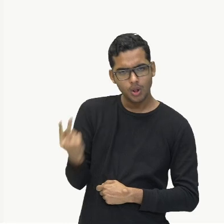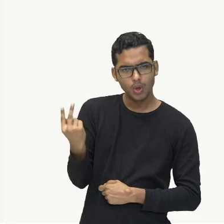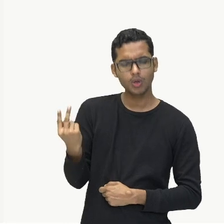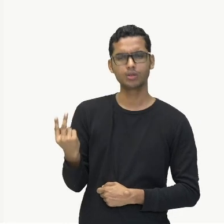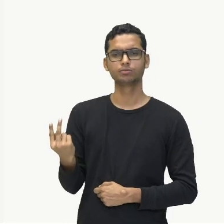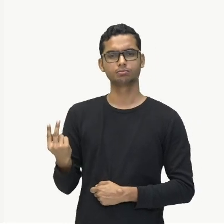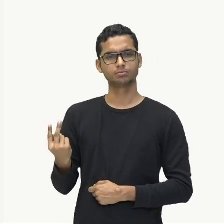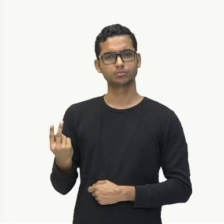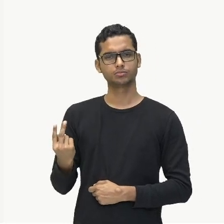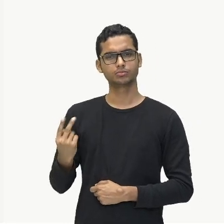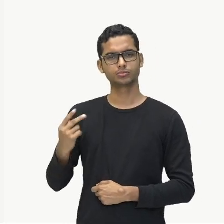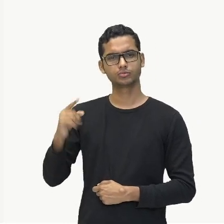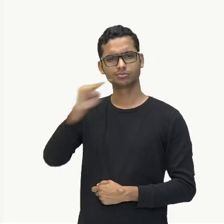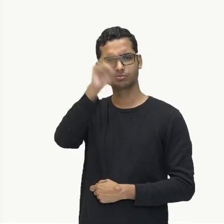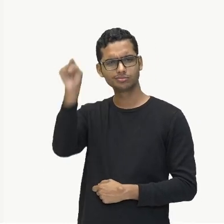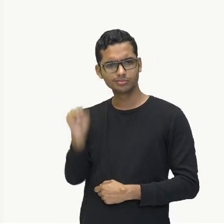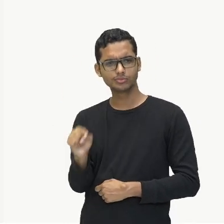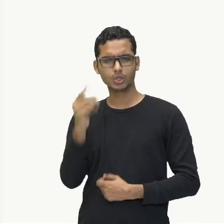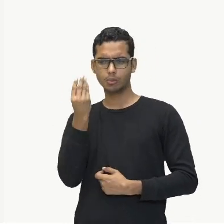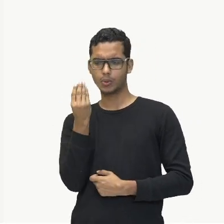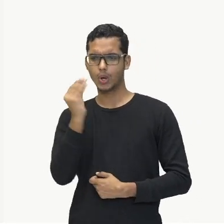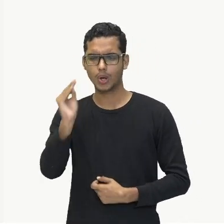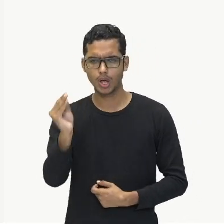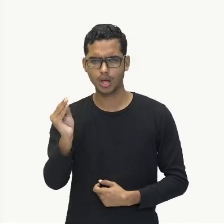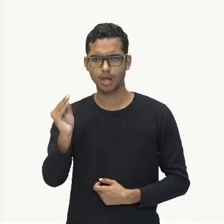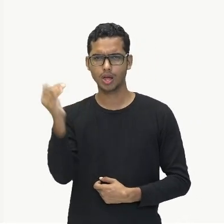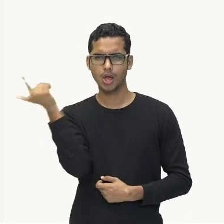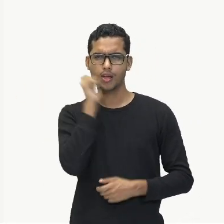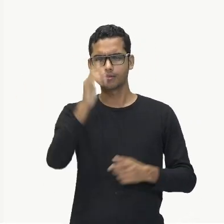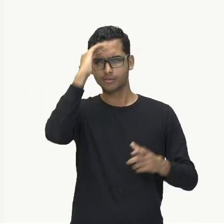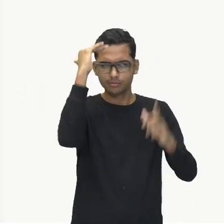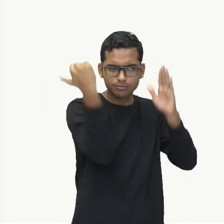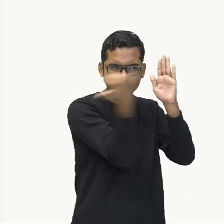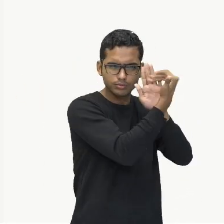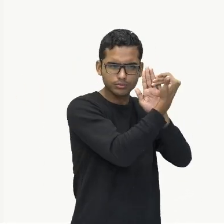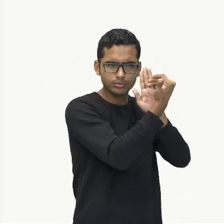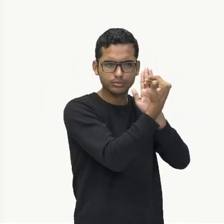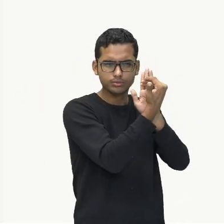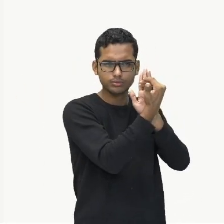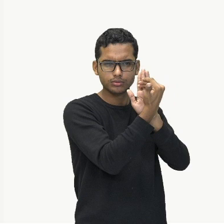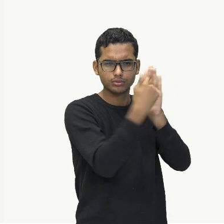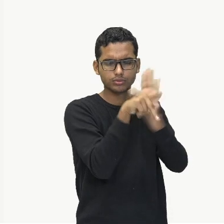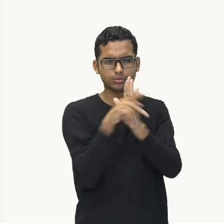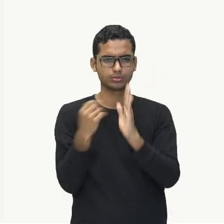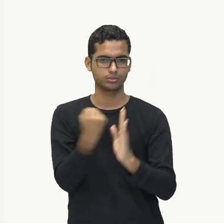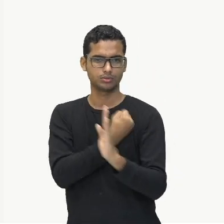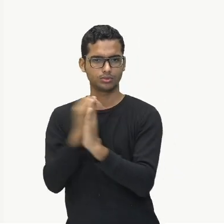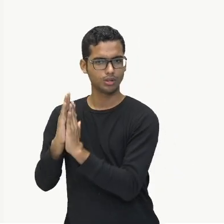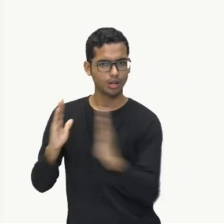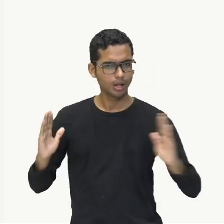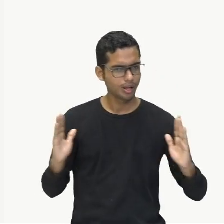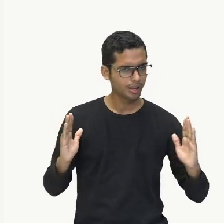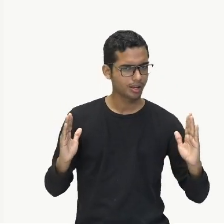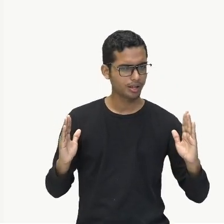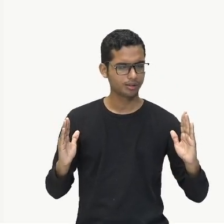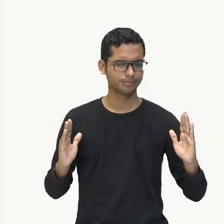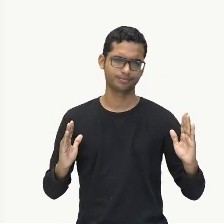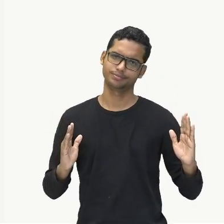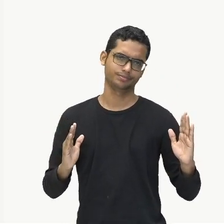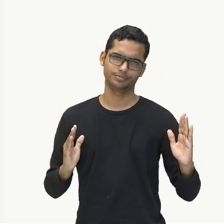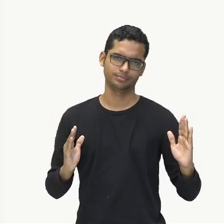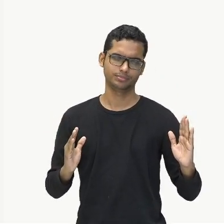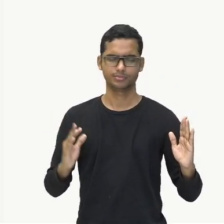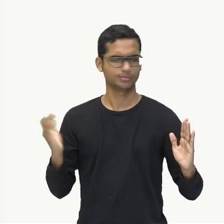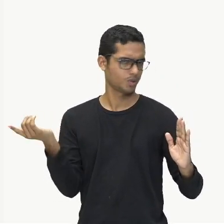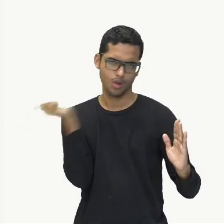vou obedecer a algum critério da sequência numérica? Claro que não, né? Porque como nós já